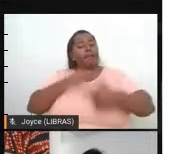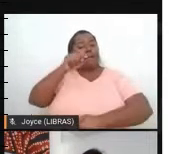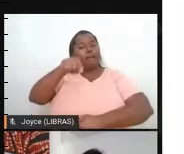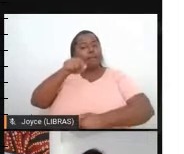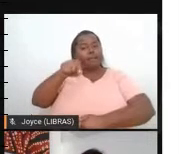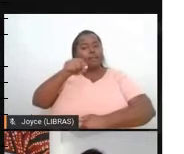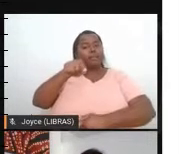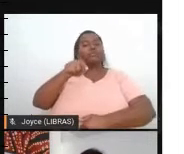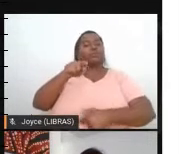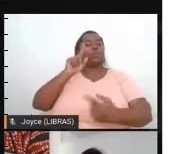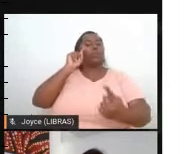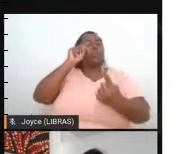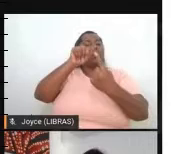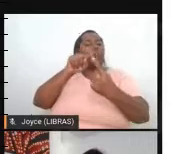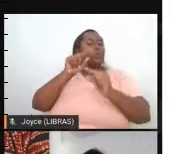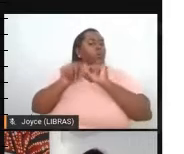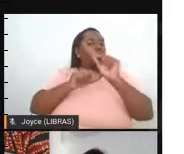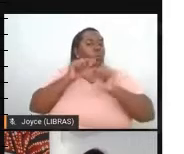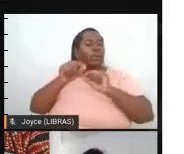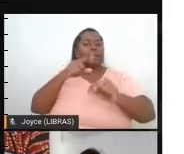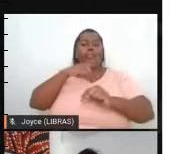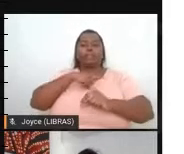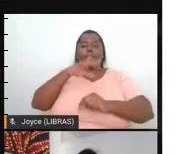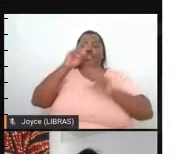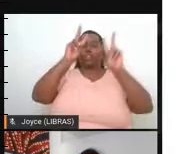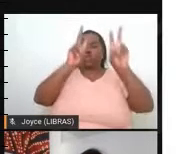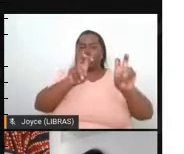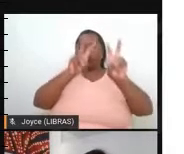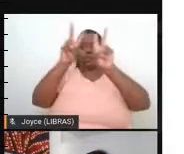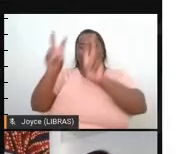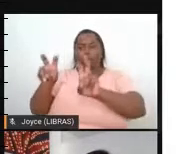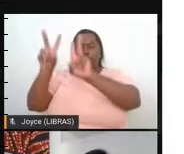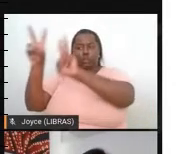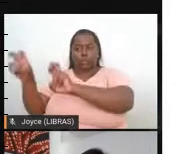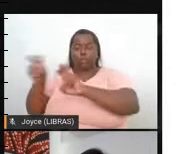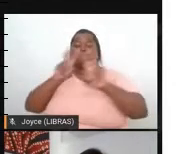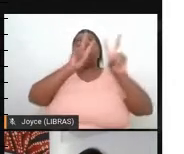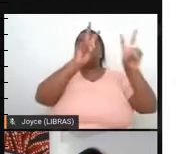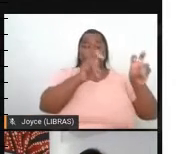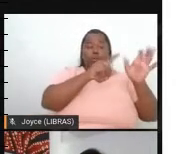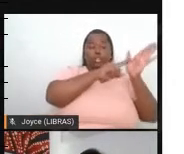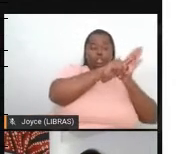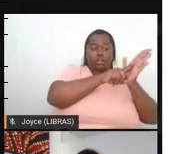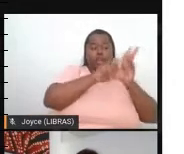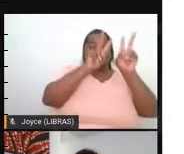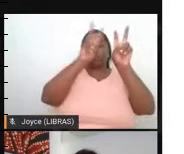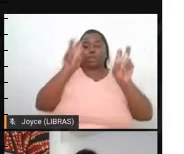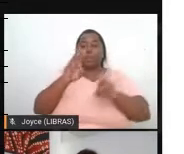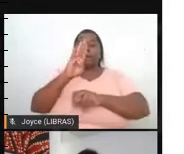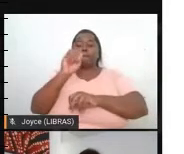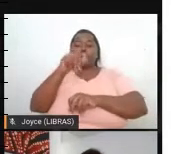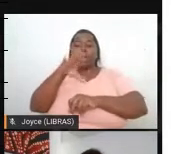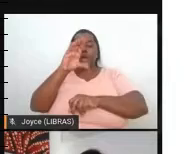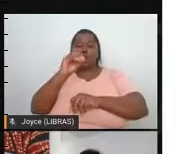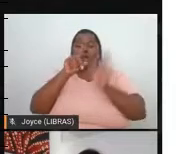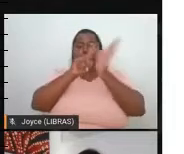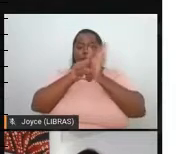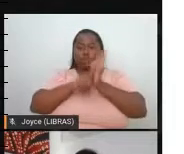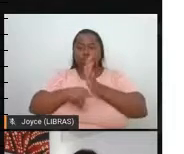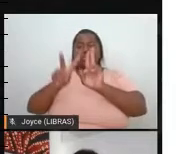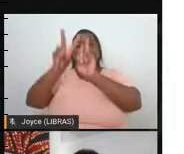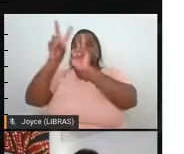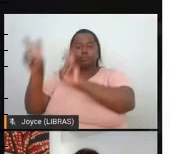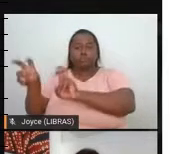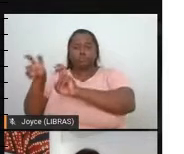esses 3 tópicos de forma conjunta. Questionário, banco de questões, a gente prioriza o uso do close, tá? Mas pode